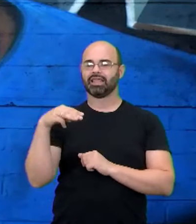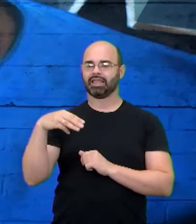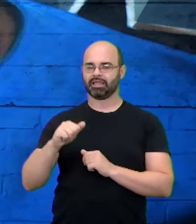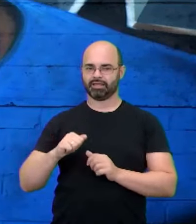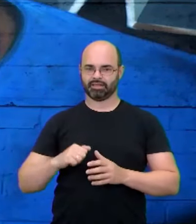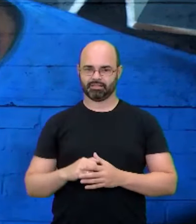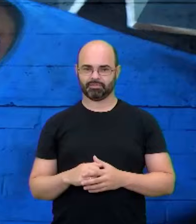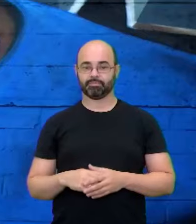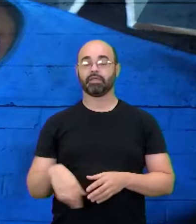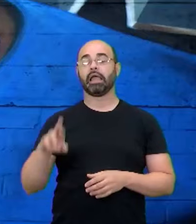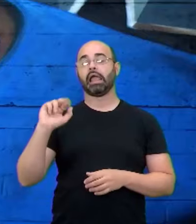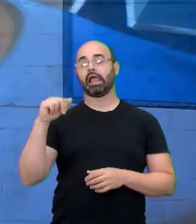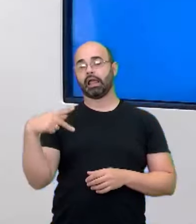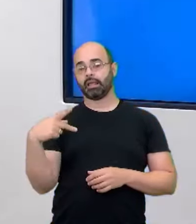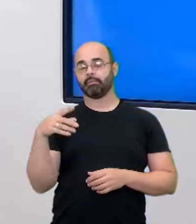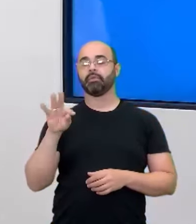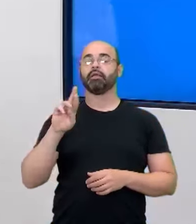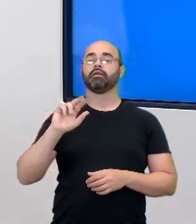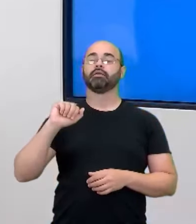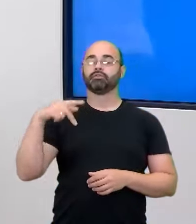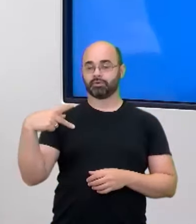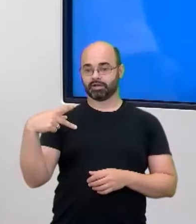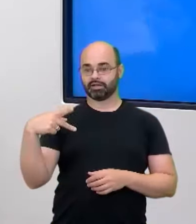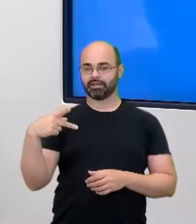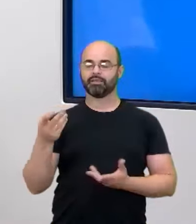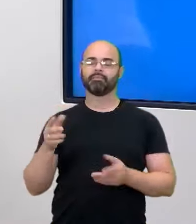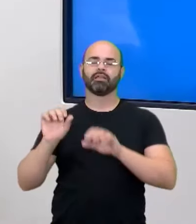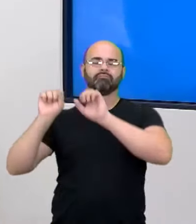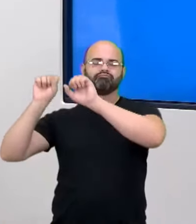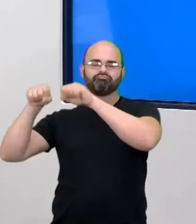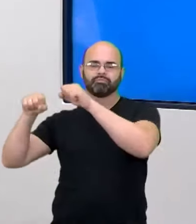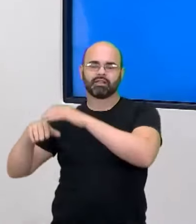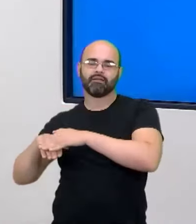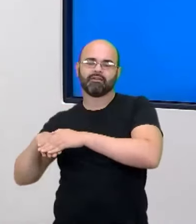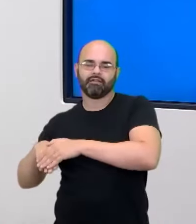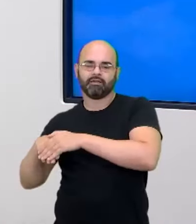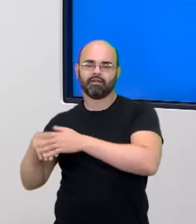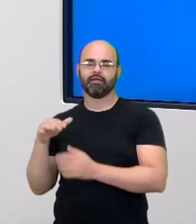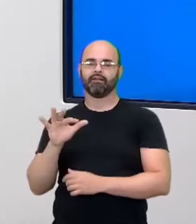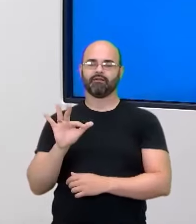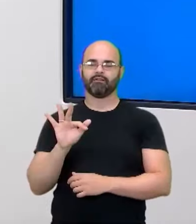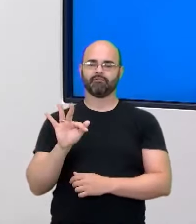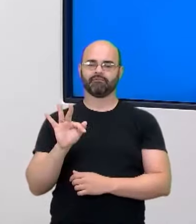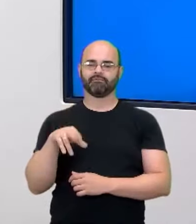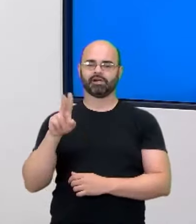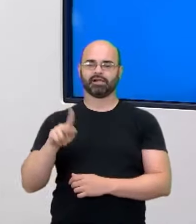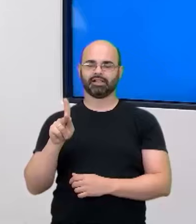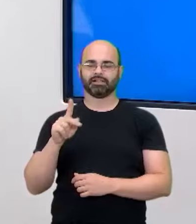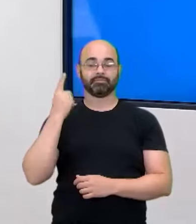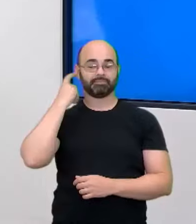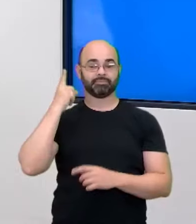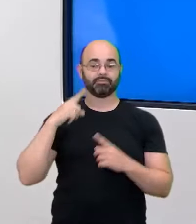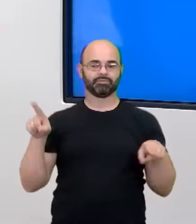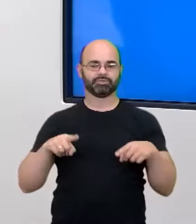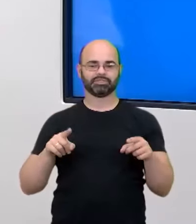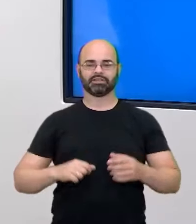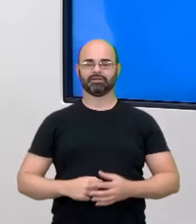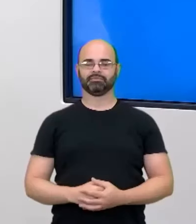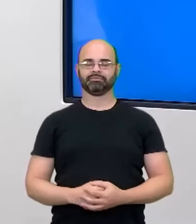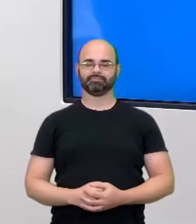trap e o funk. Então, vamos começar aí com o rap e bora lá, só na caixa, DJ.